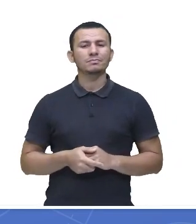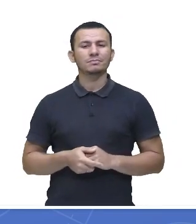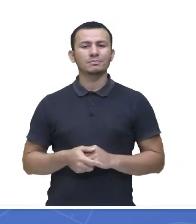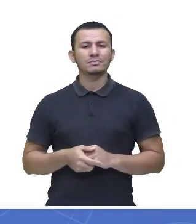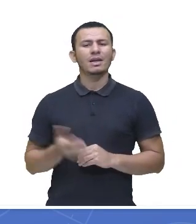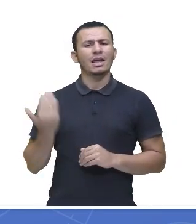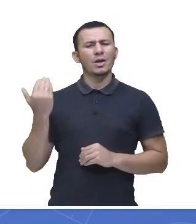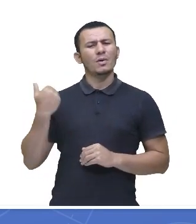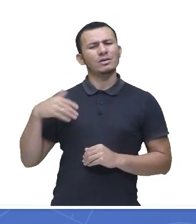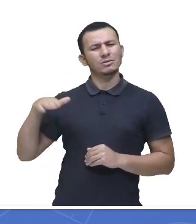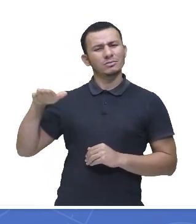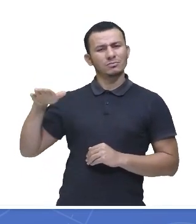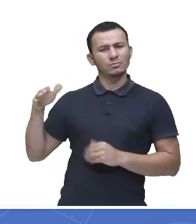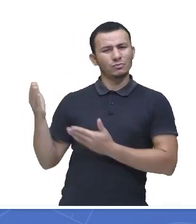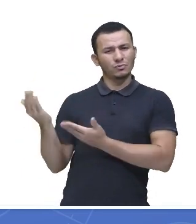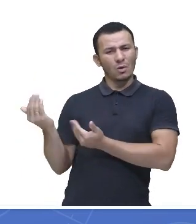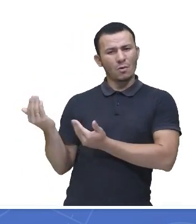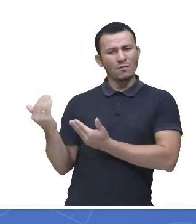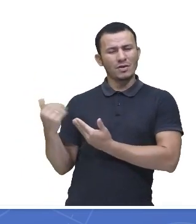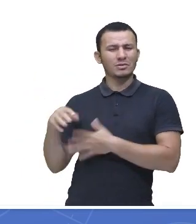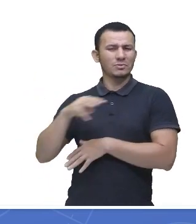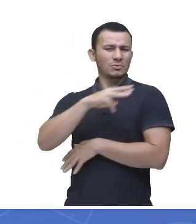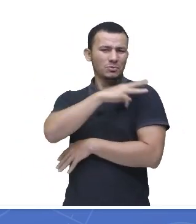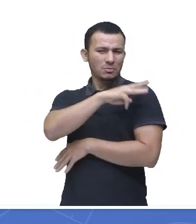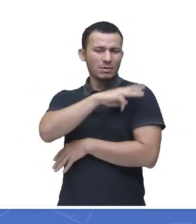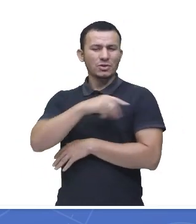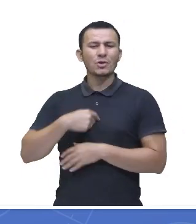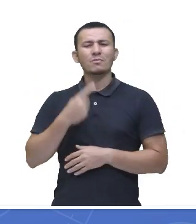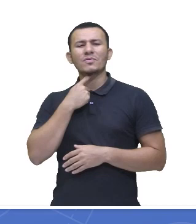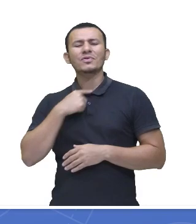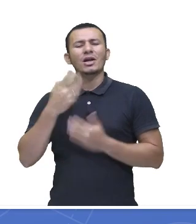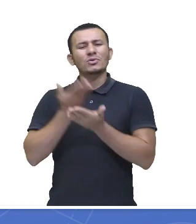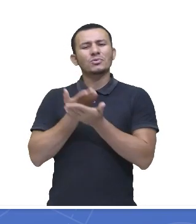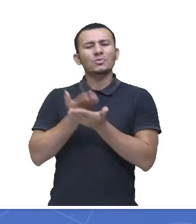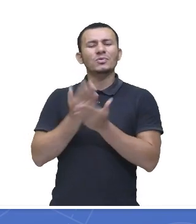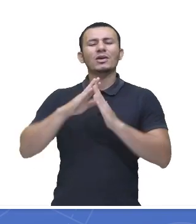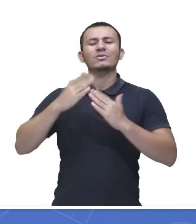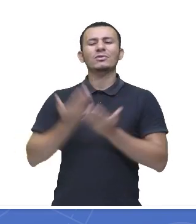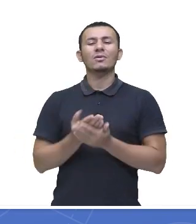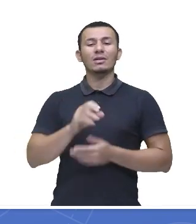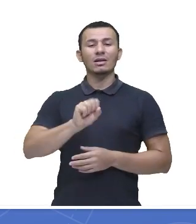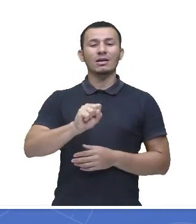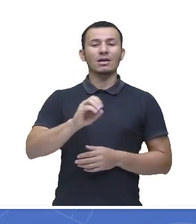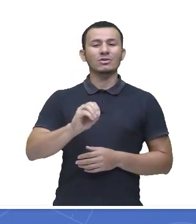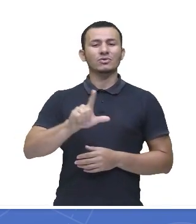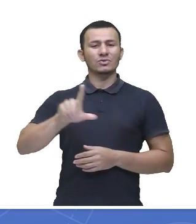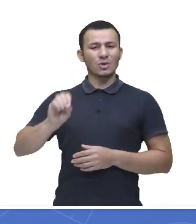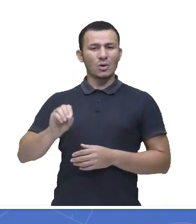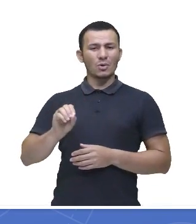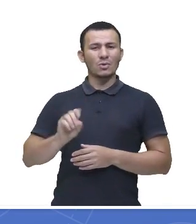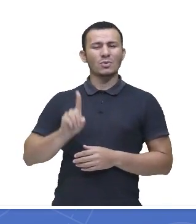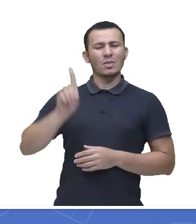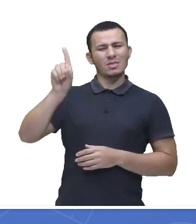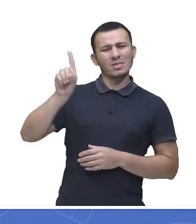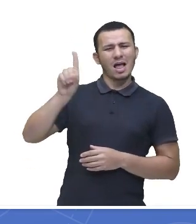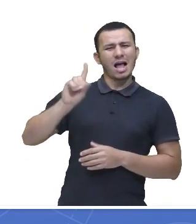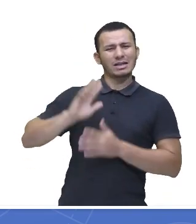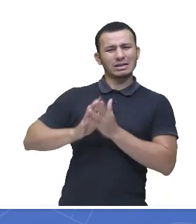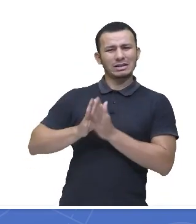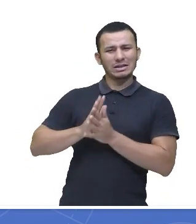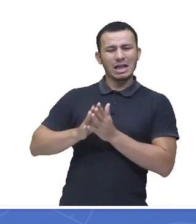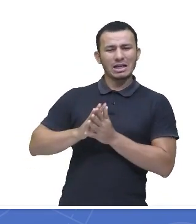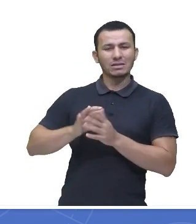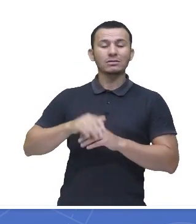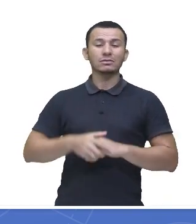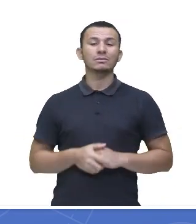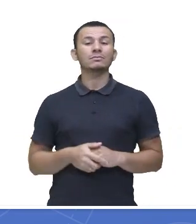era jovem, né, tava no ensino médio, eu queria tanto estudar no Solo. Sei por que tinha esse negócio, né? Porque era lá na Constantino Neri, né? Mas